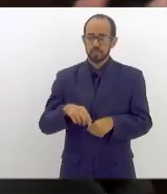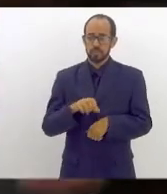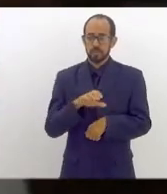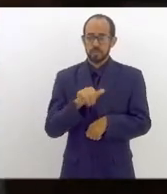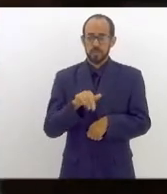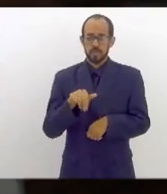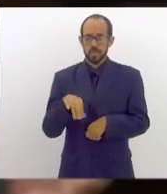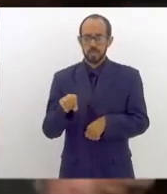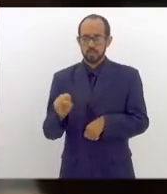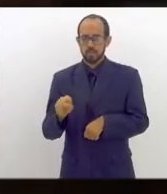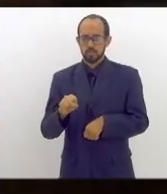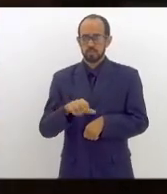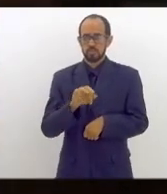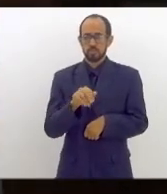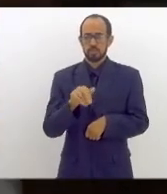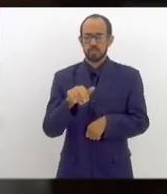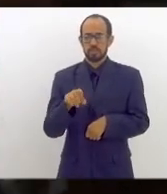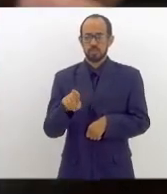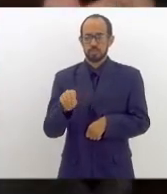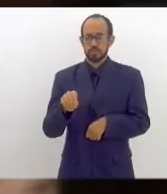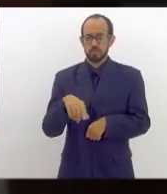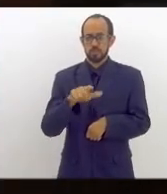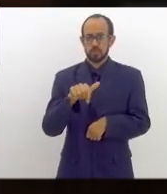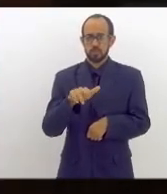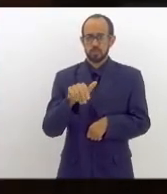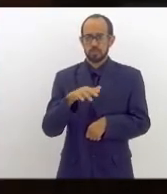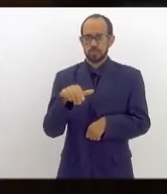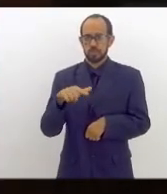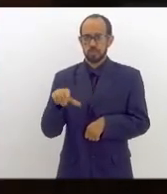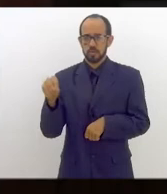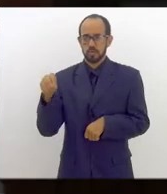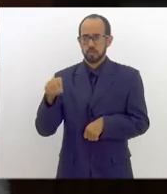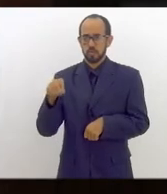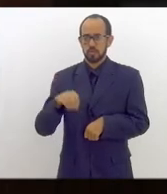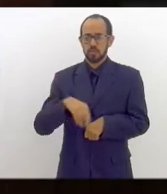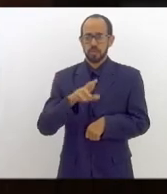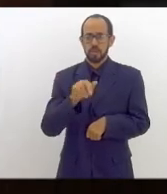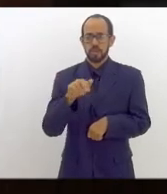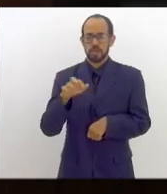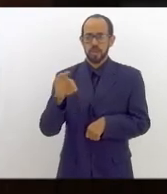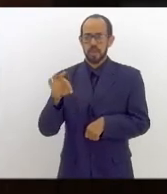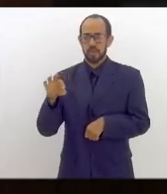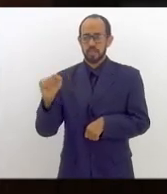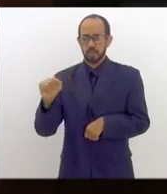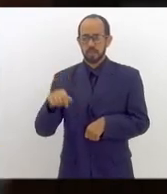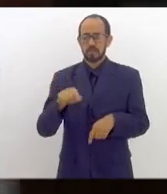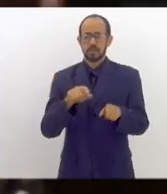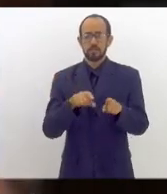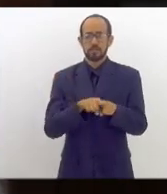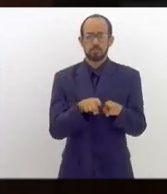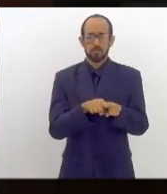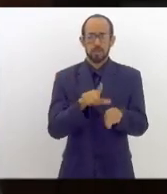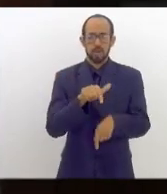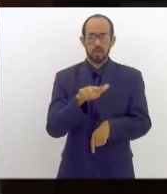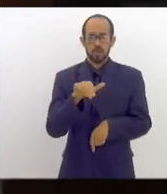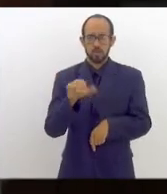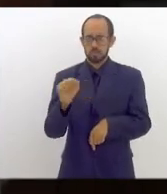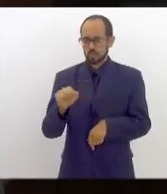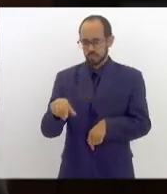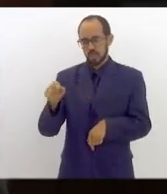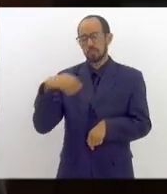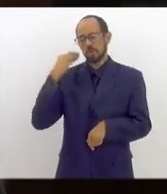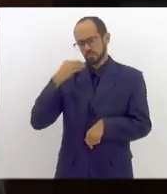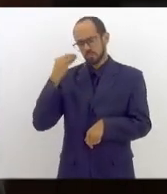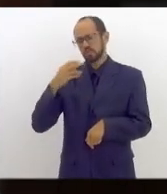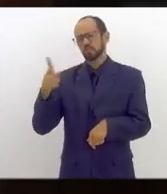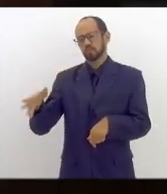Santos do Fernando Antônio do Luciano do Antônio Luiz da Renata e da Lúcia Regina que não puderam estar aqui pelos motivos que você desejar